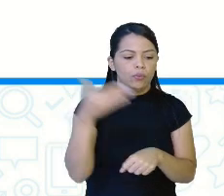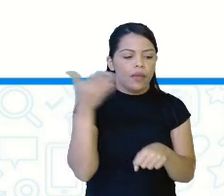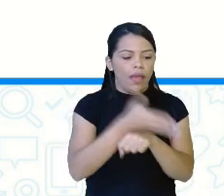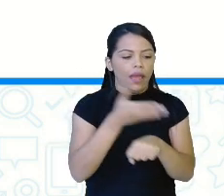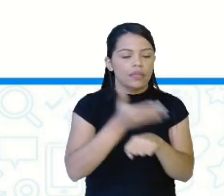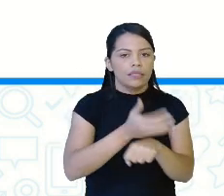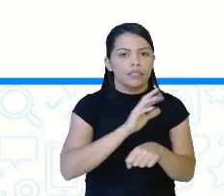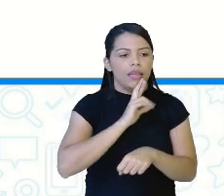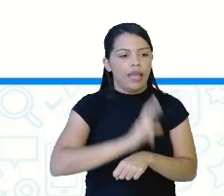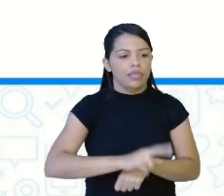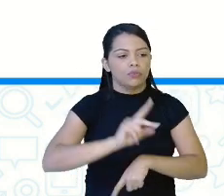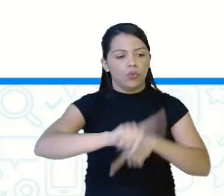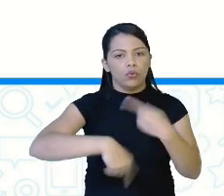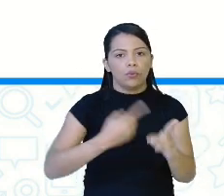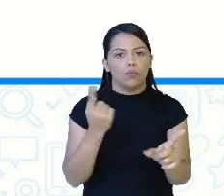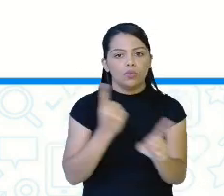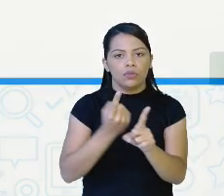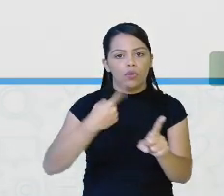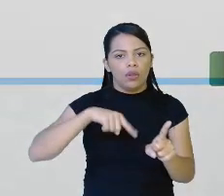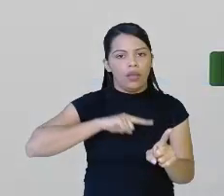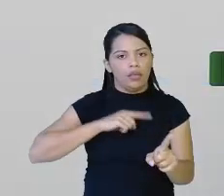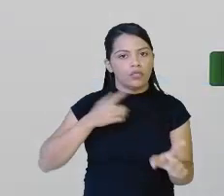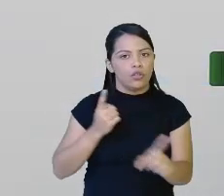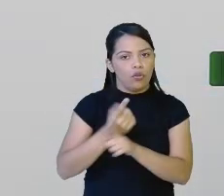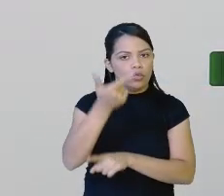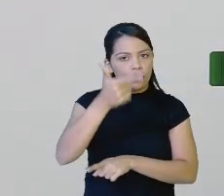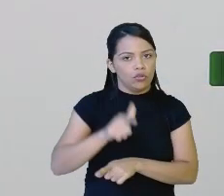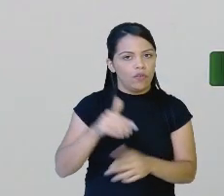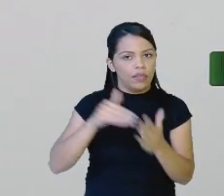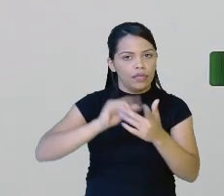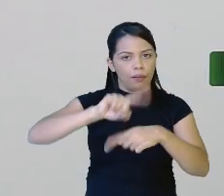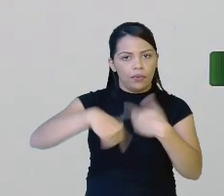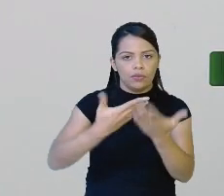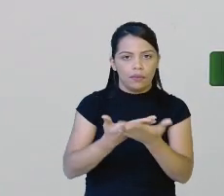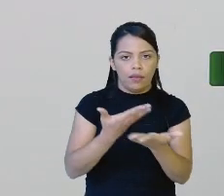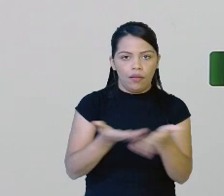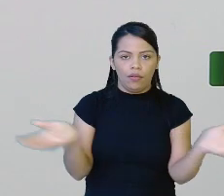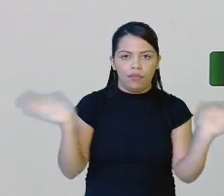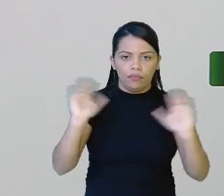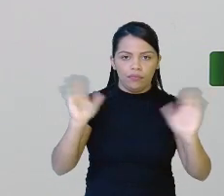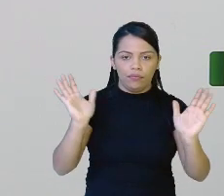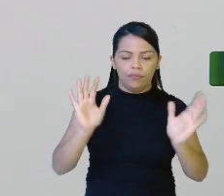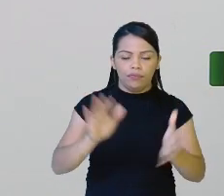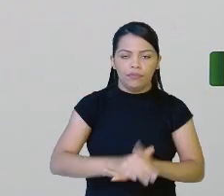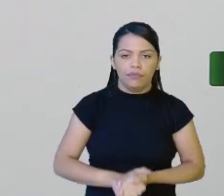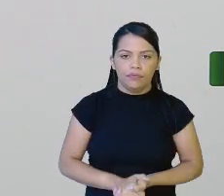desafio e no próximo encontro a gente se vê novamente. Até a próxima aula. Tchau, tchau.